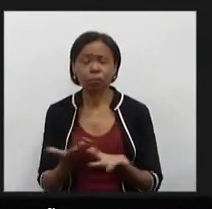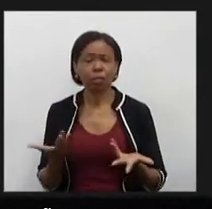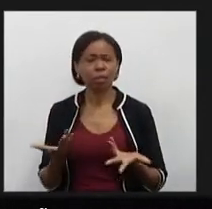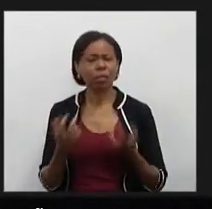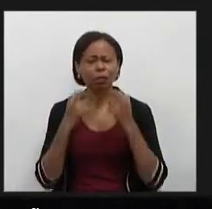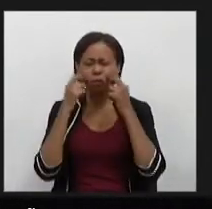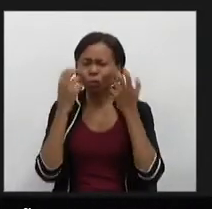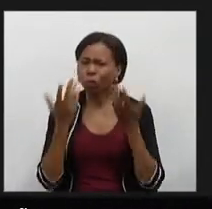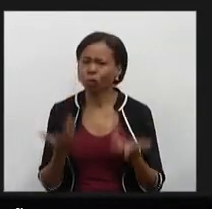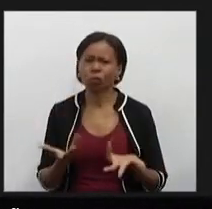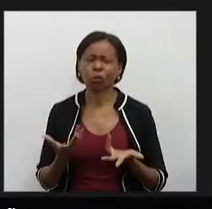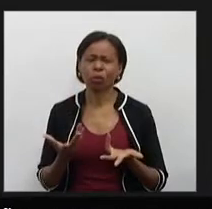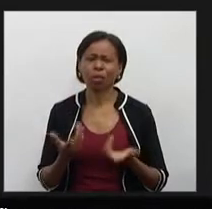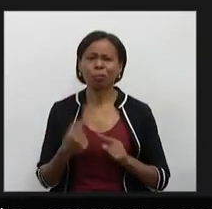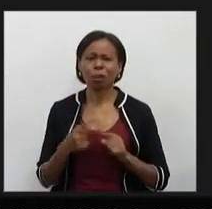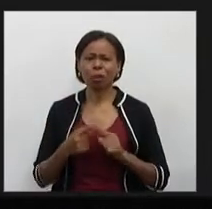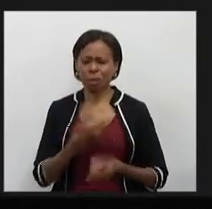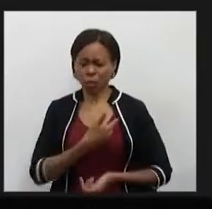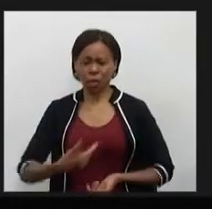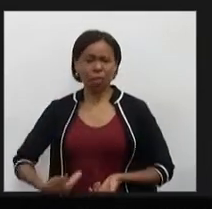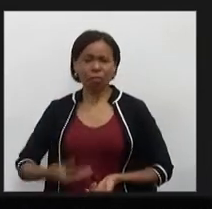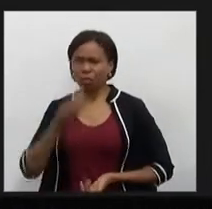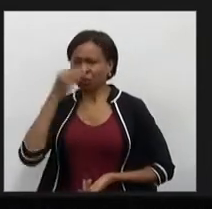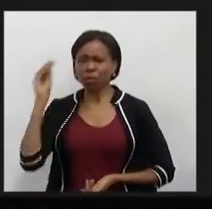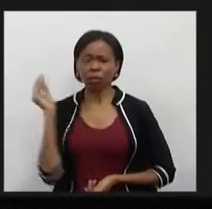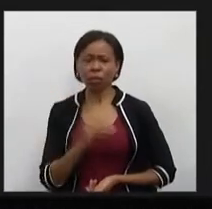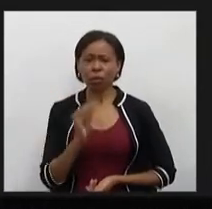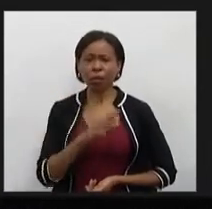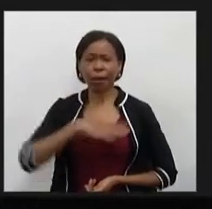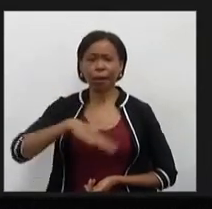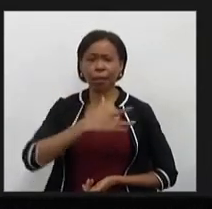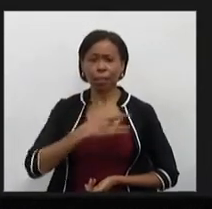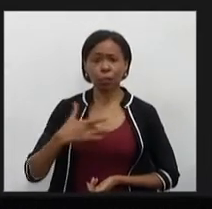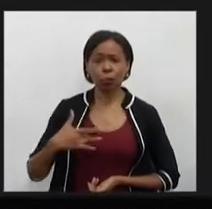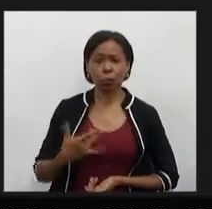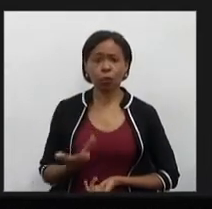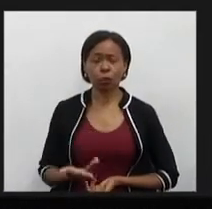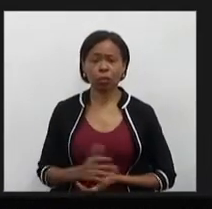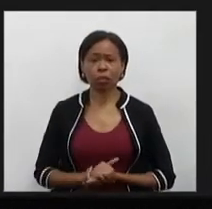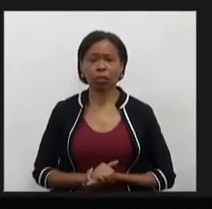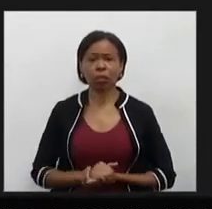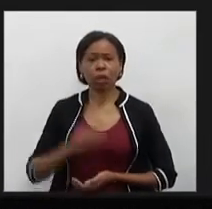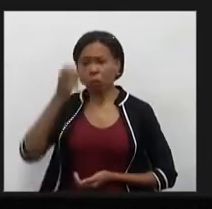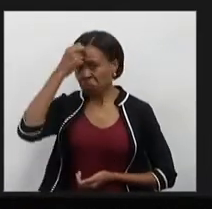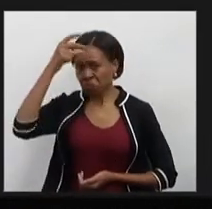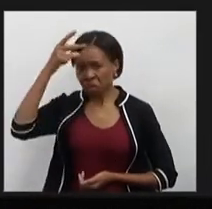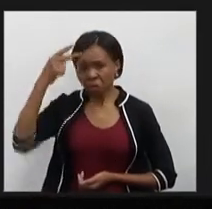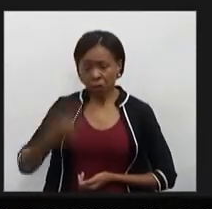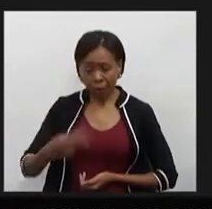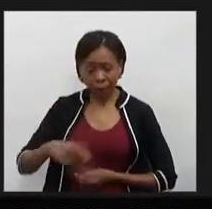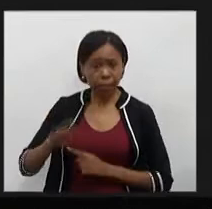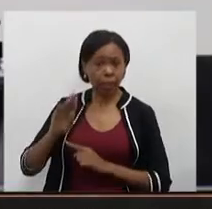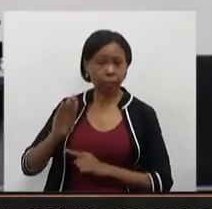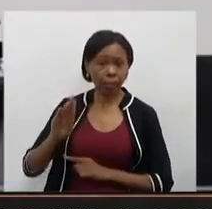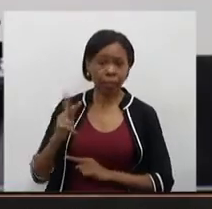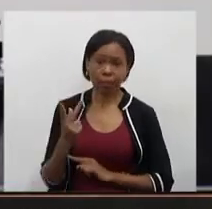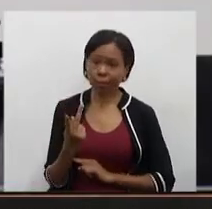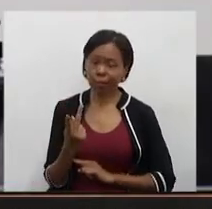o descaso da saúde pública do nosso estado, da Prefeitura de Belo Horizonte, que várias